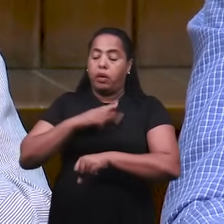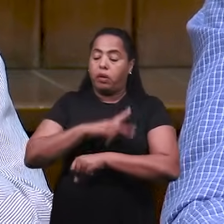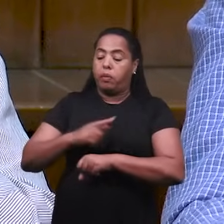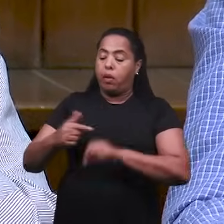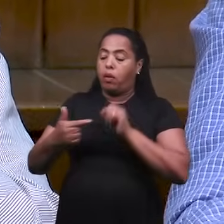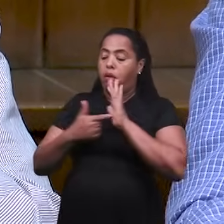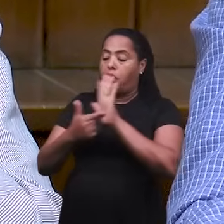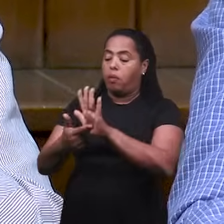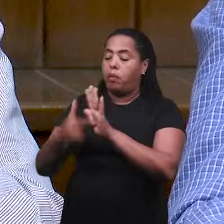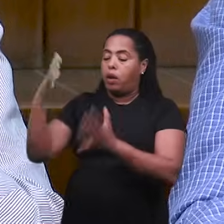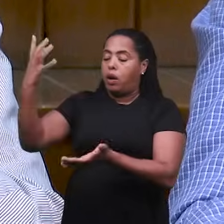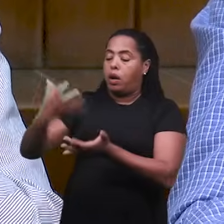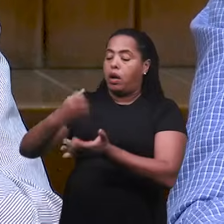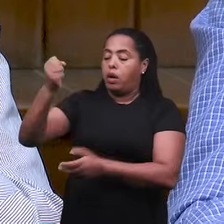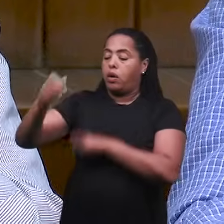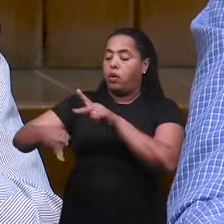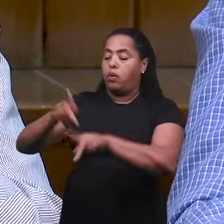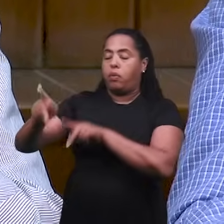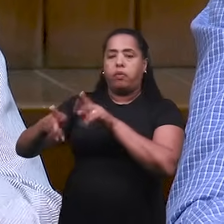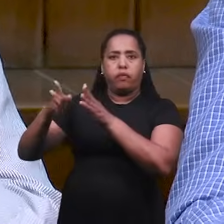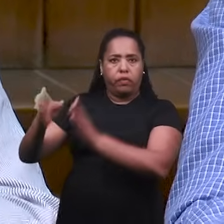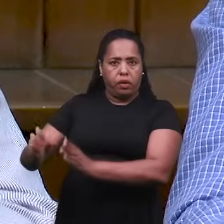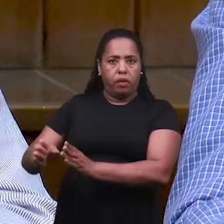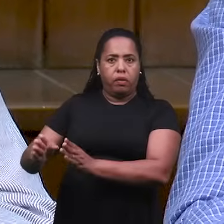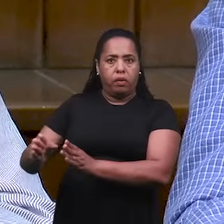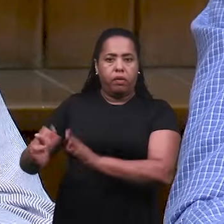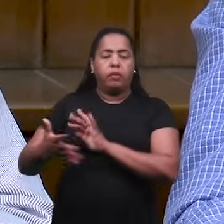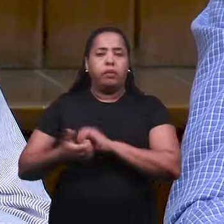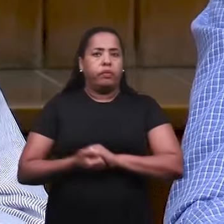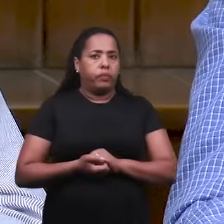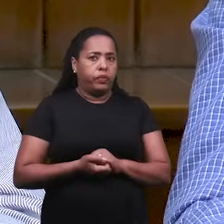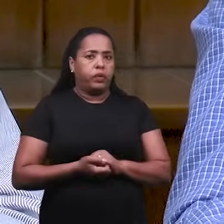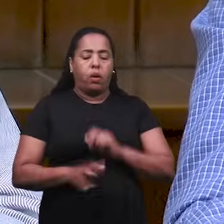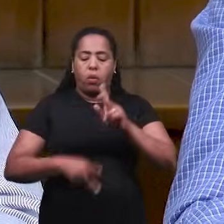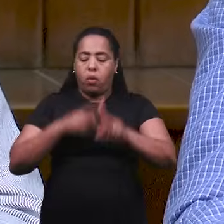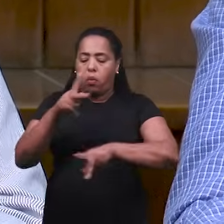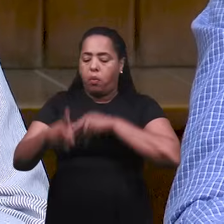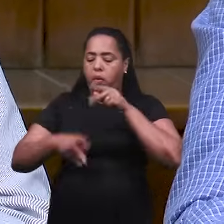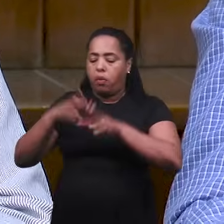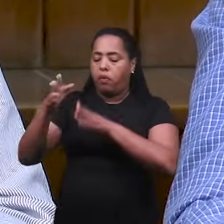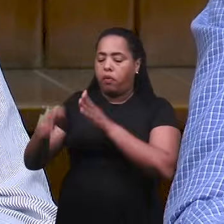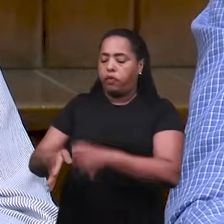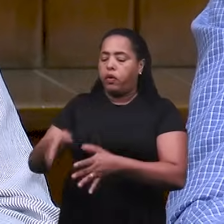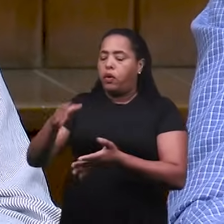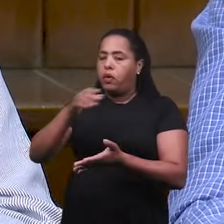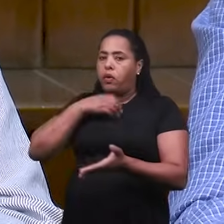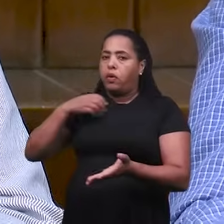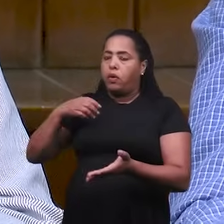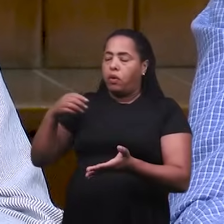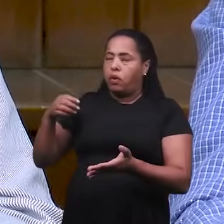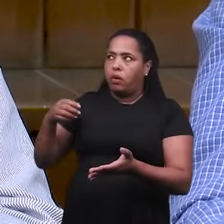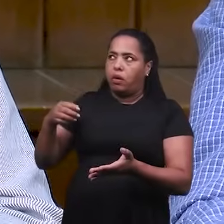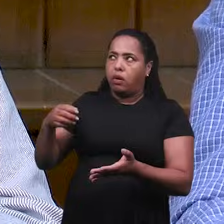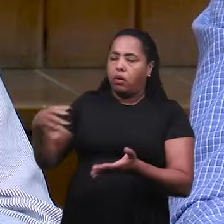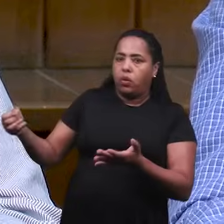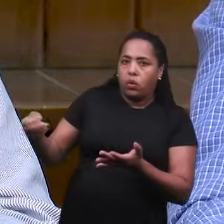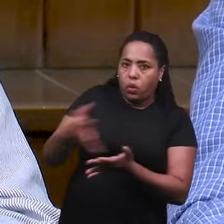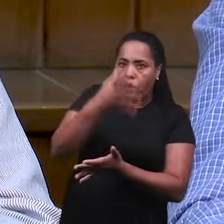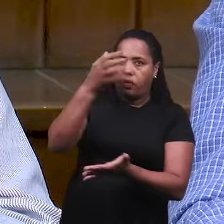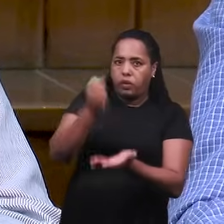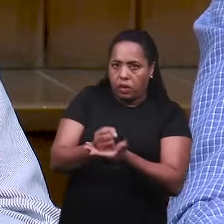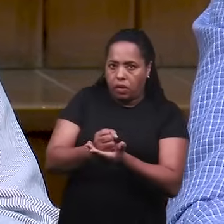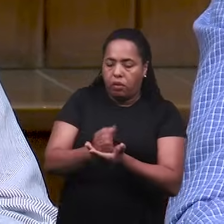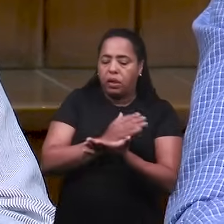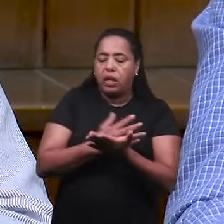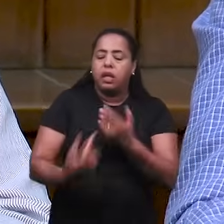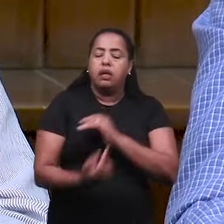falando para a igreja. Então, a igreja teve o Novo Testamento, teve início no sacrifício